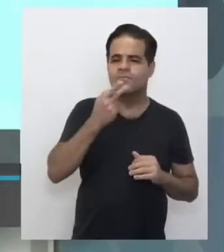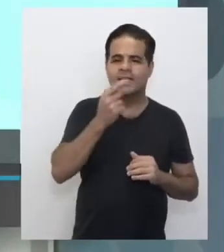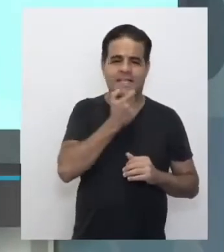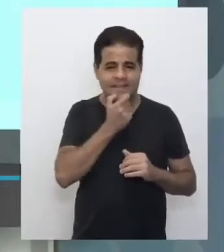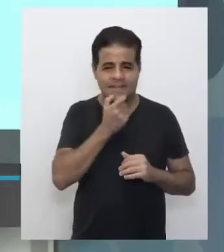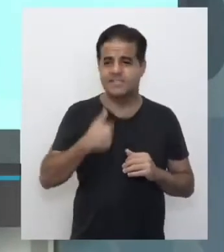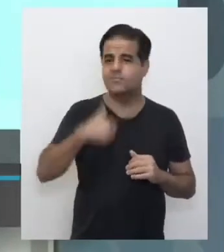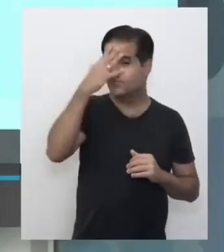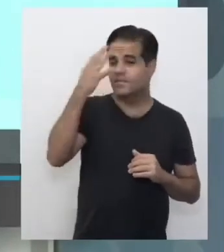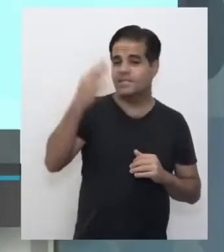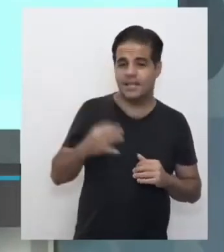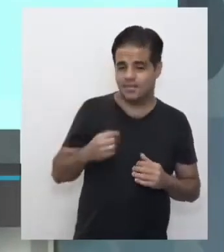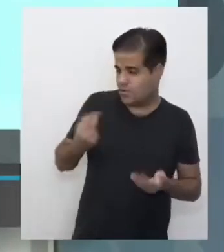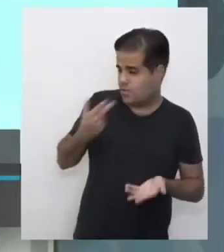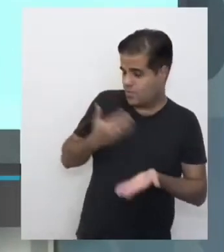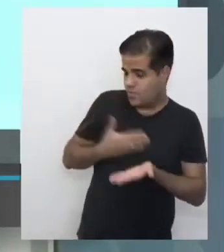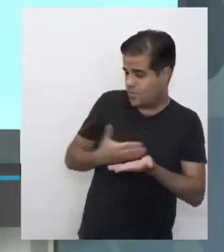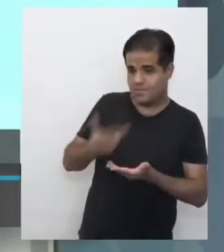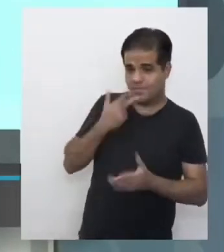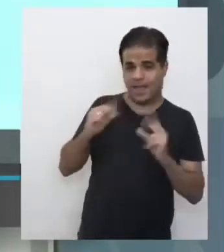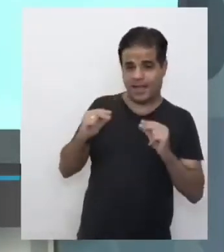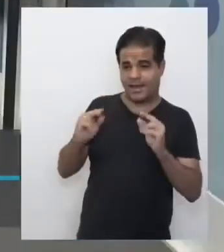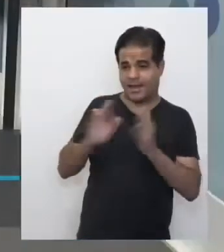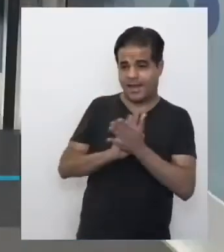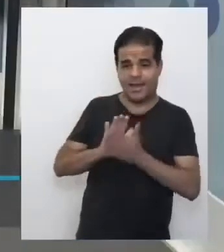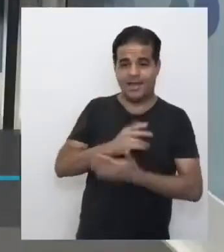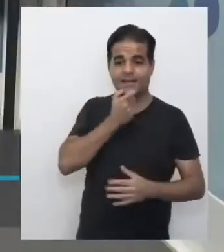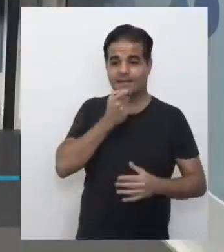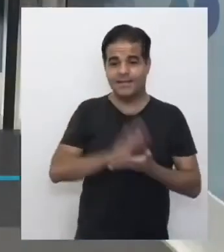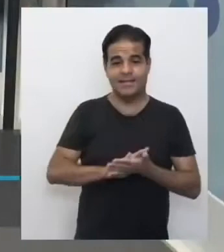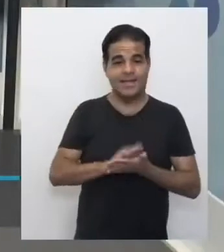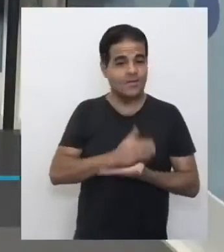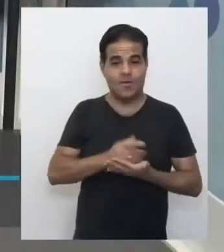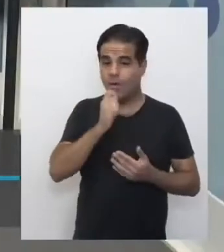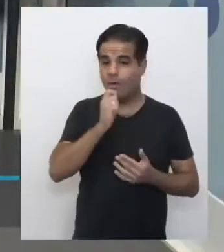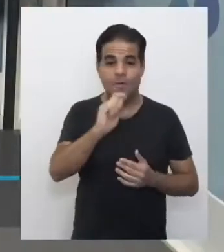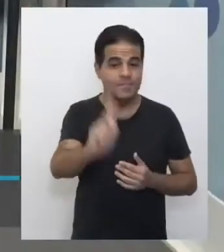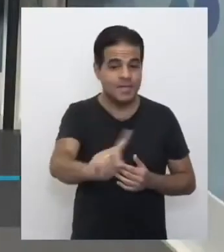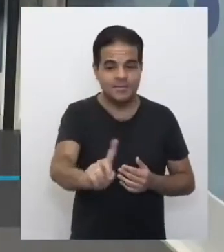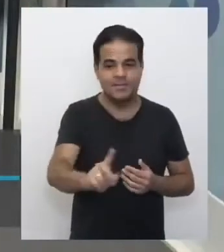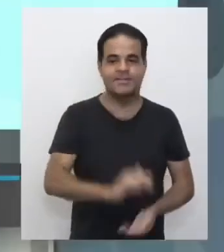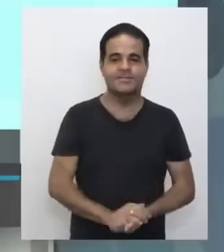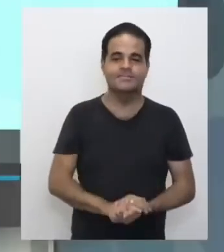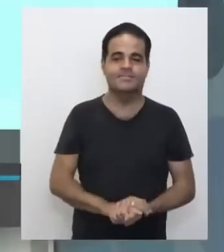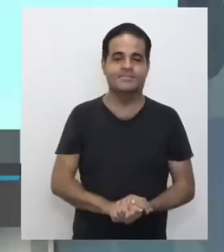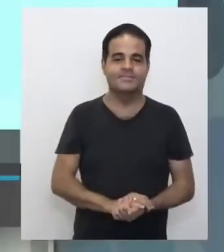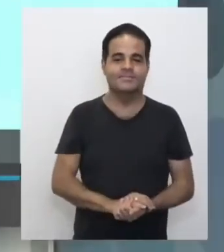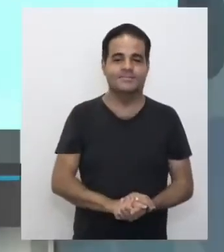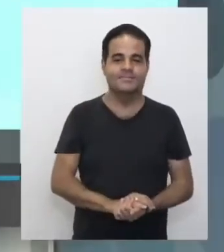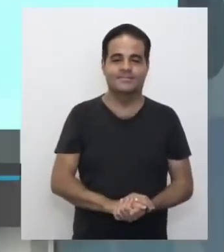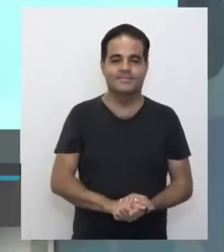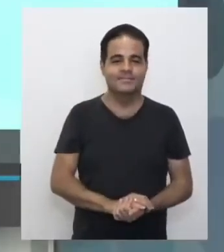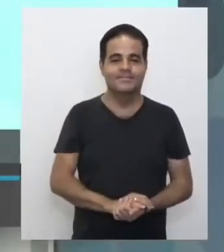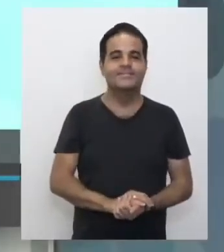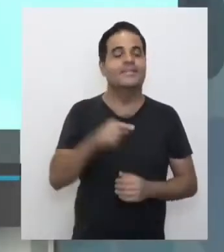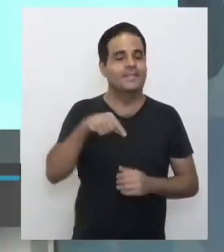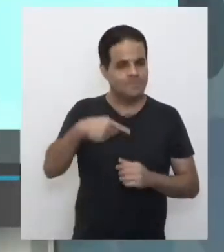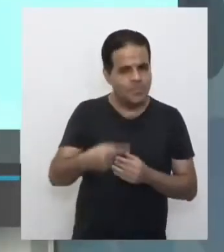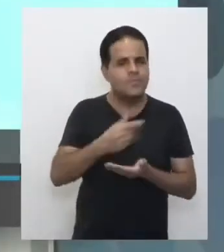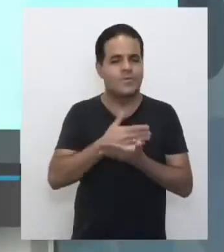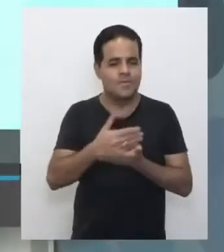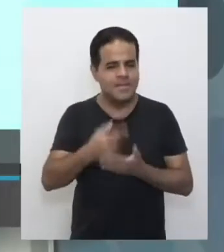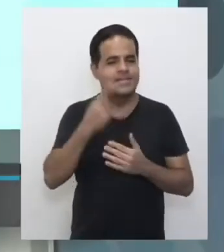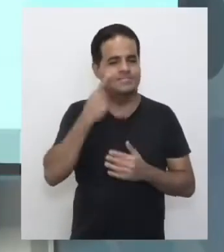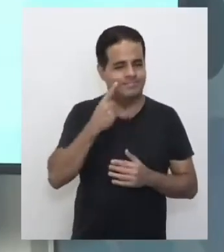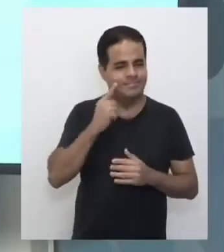não tô entendendo nada. A gente nem começou a falar inglês ainda, né, João? Nem começamos. When we start, then you have a problem. Então, quando a gente começar, aí que vai ter problema. Bom,